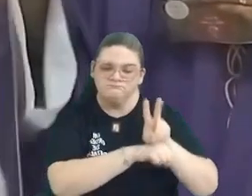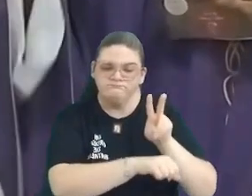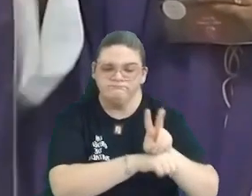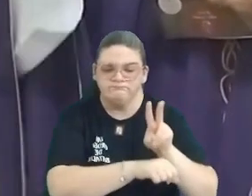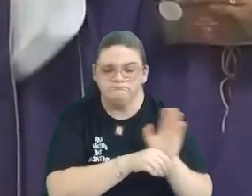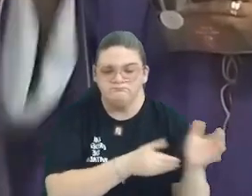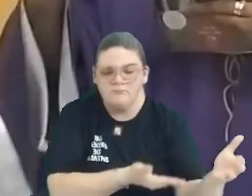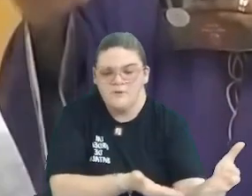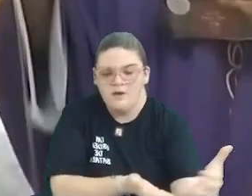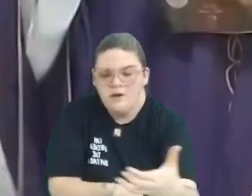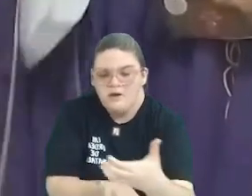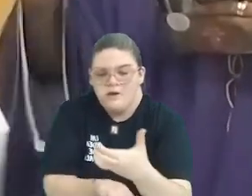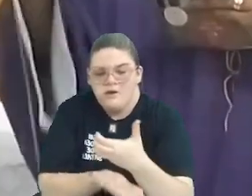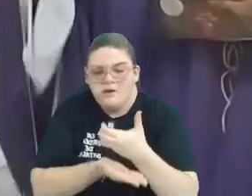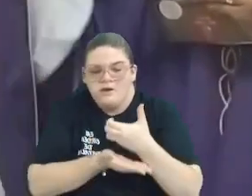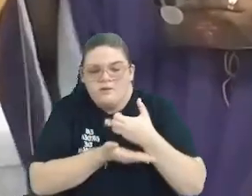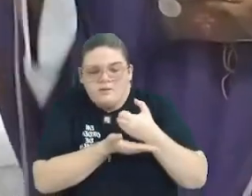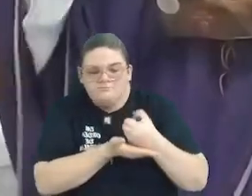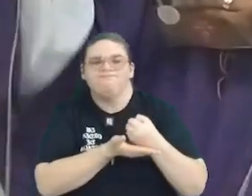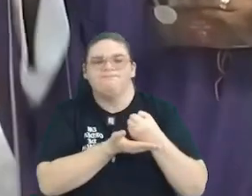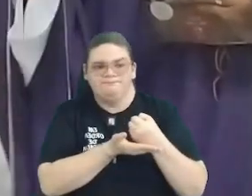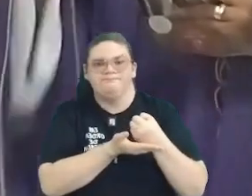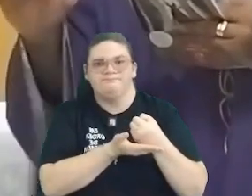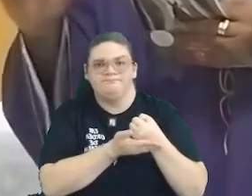a igreja entende que cada